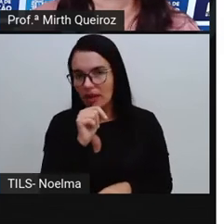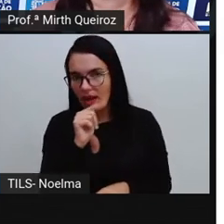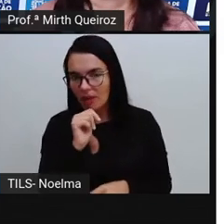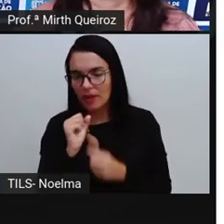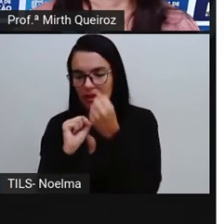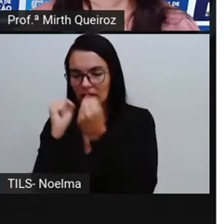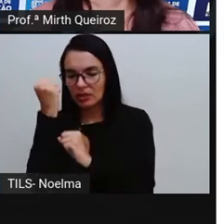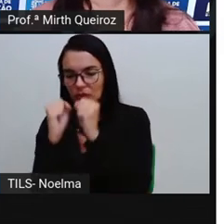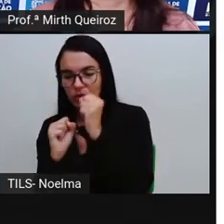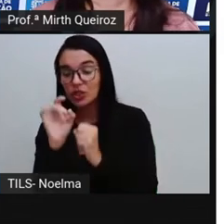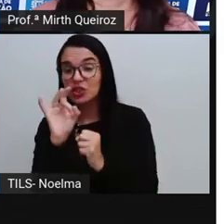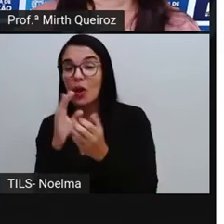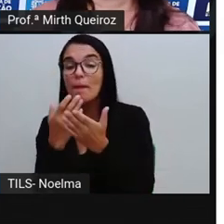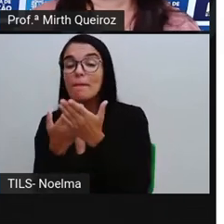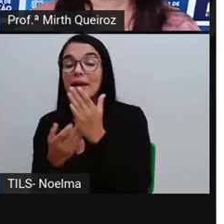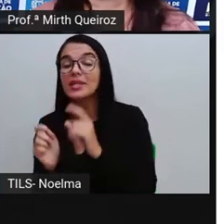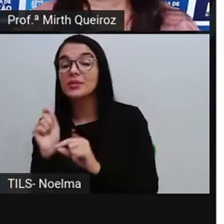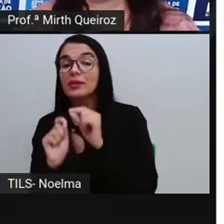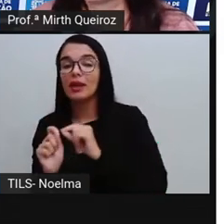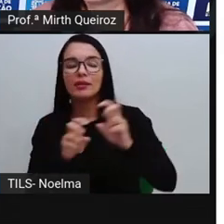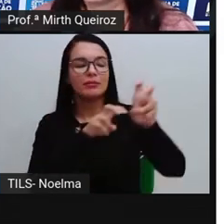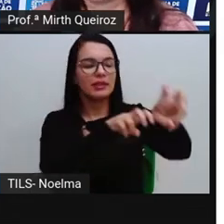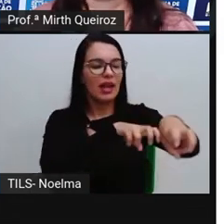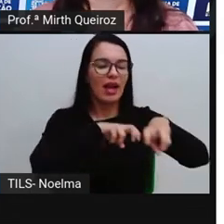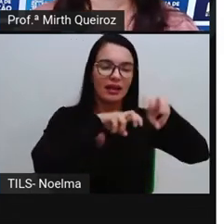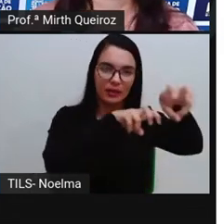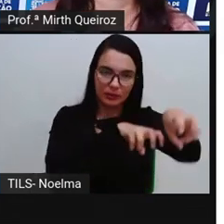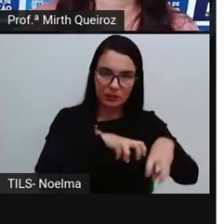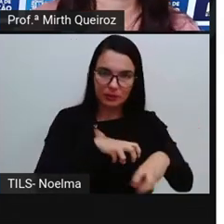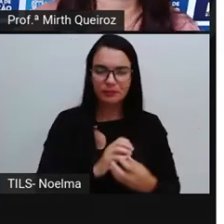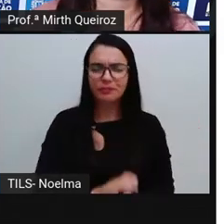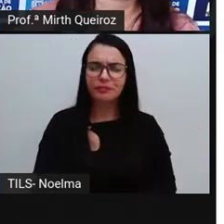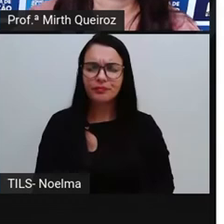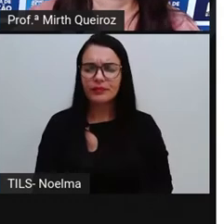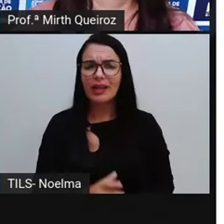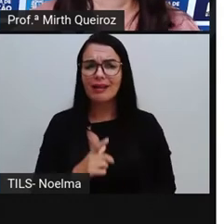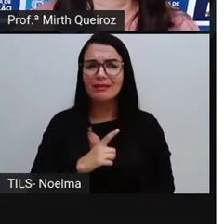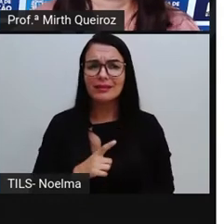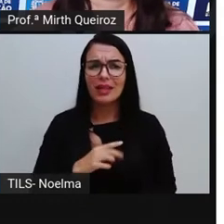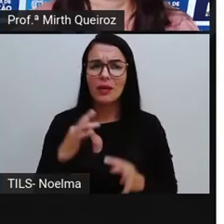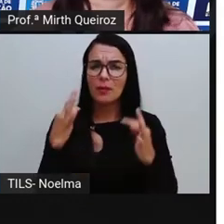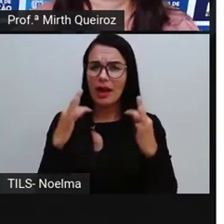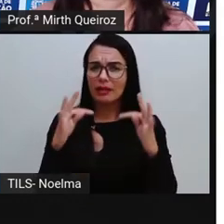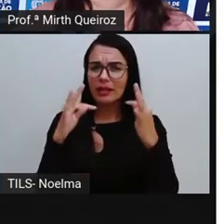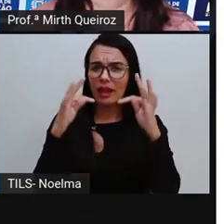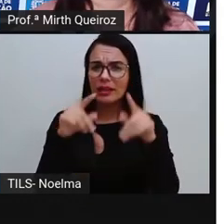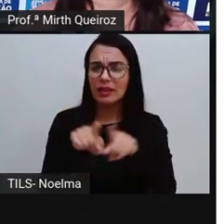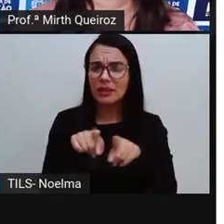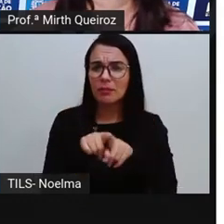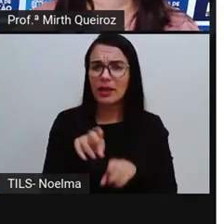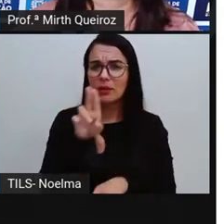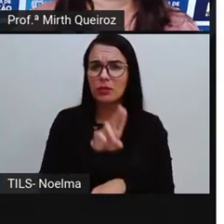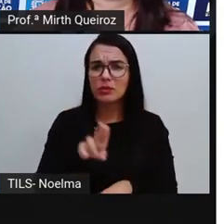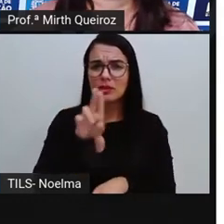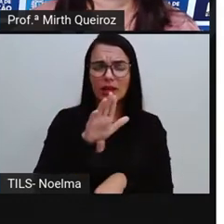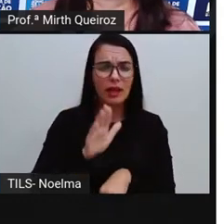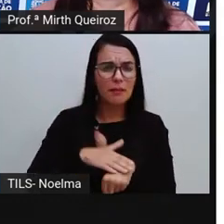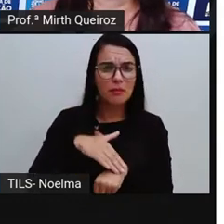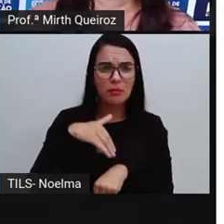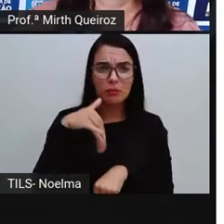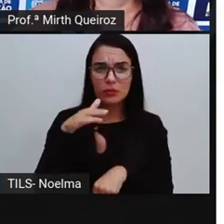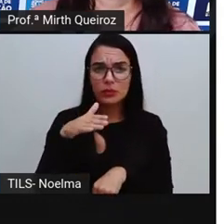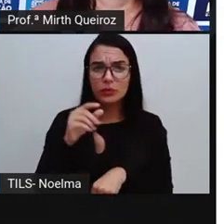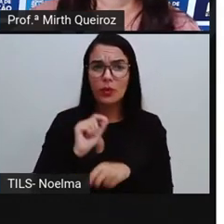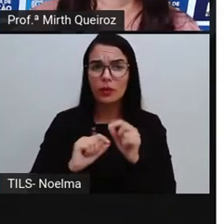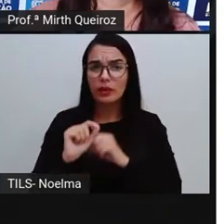agricultura uma técnica está sendo muito utilizada como a gente pode ver aí no vídeo né nesse Setor Industrial